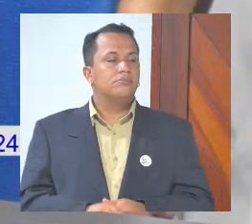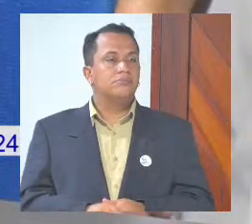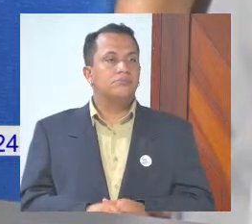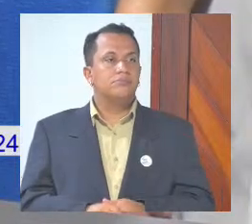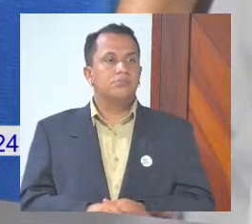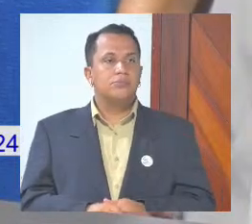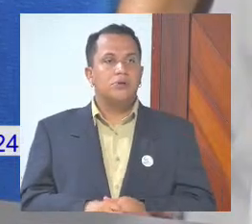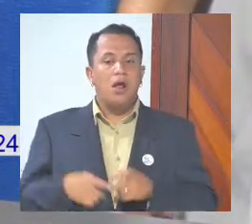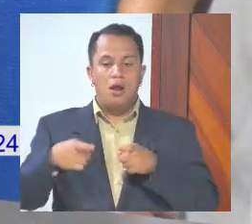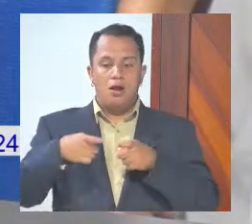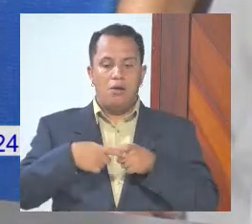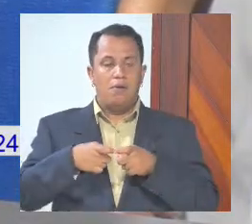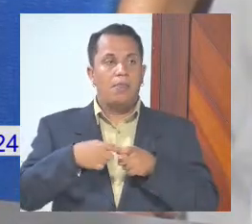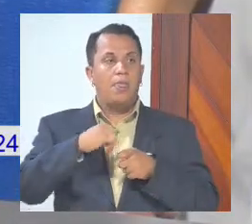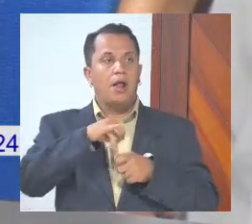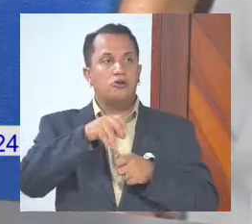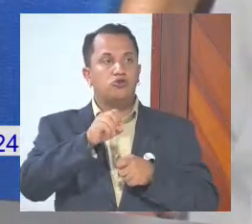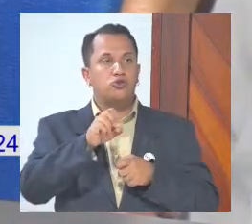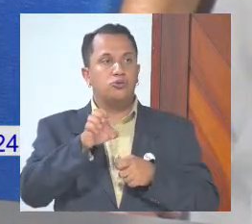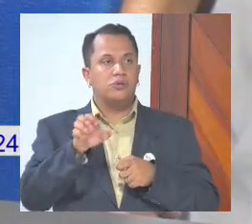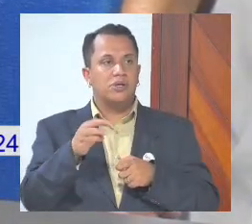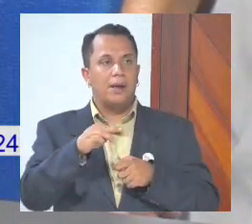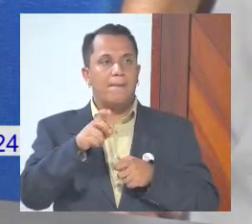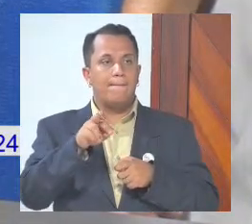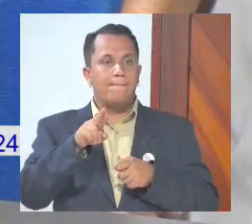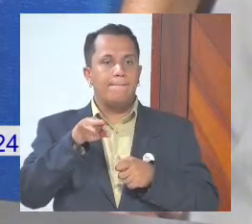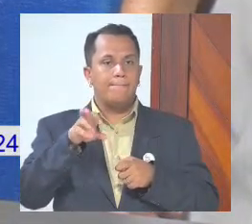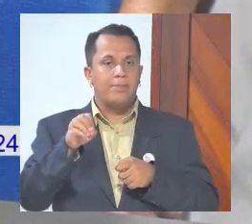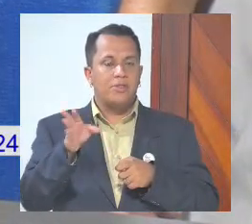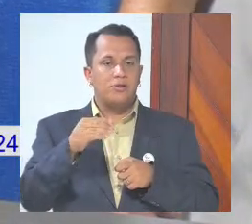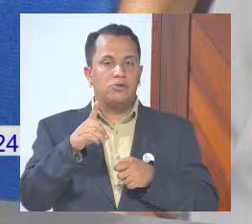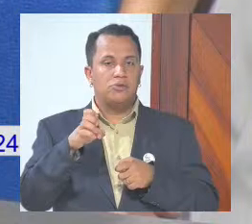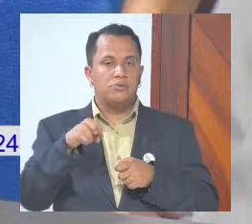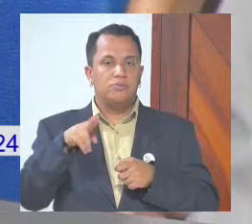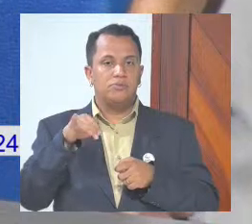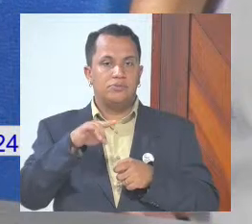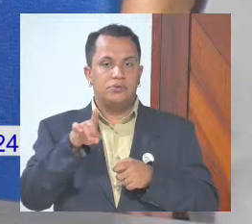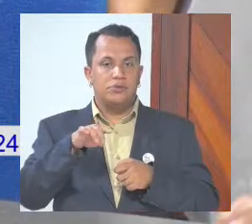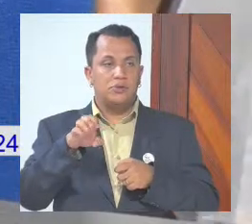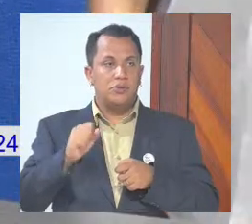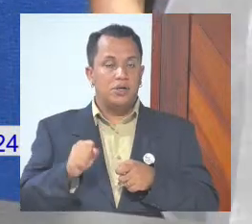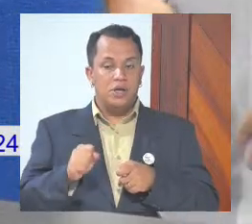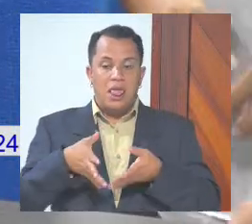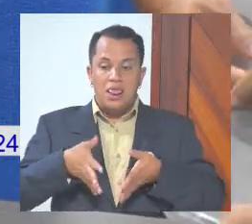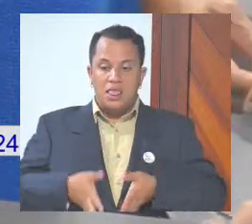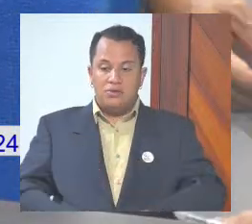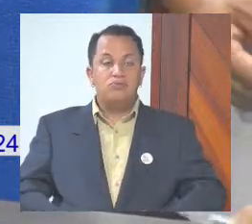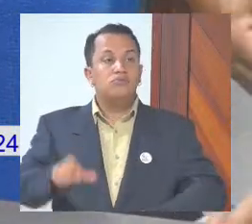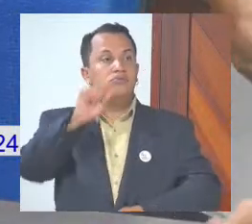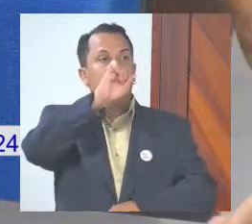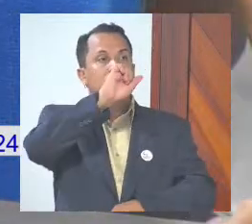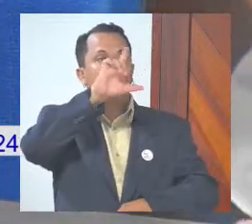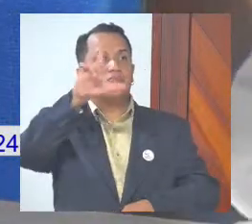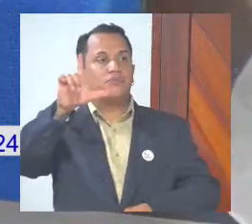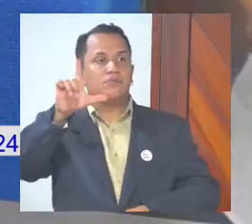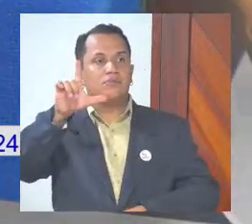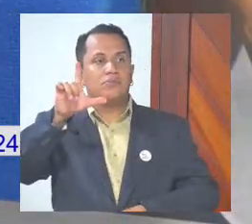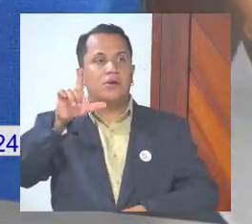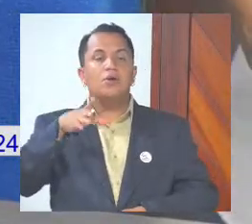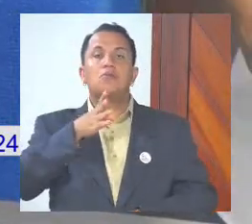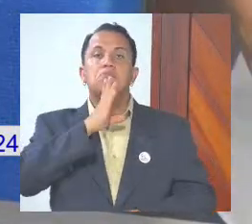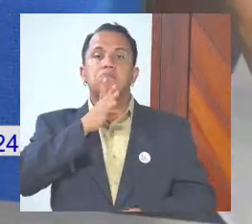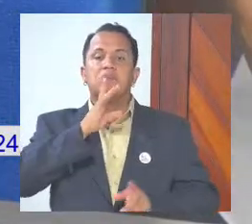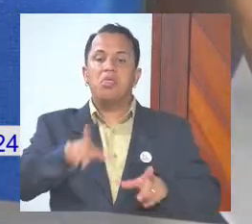ao doutor José Mário de Menezes, natural da cidade de São Luís, com expedição ao